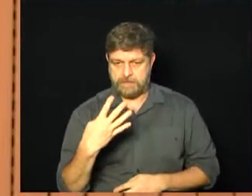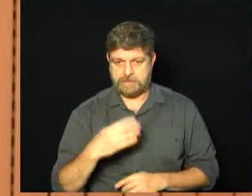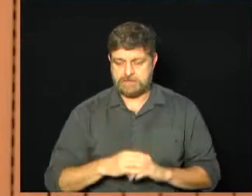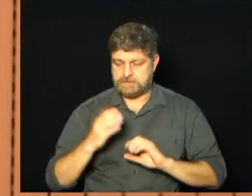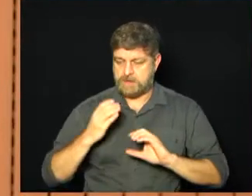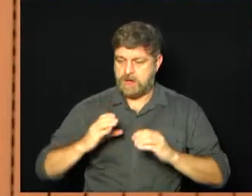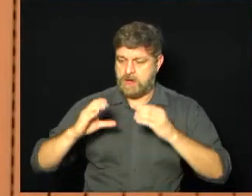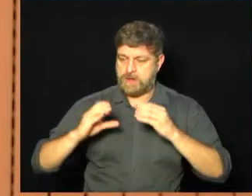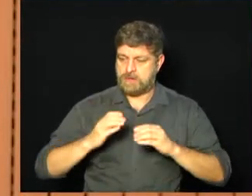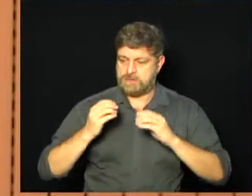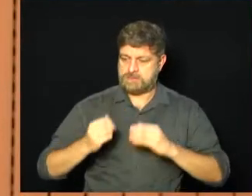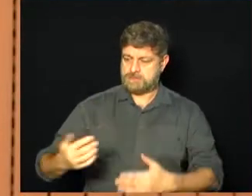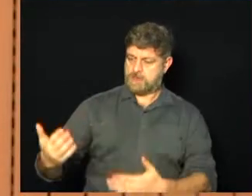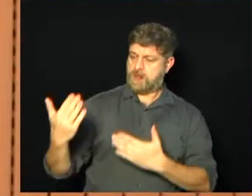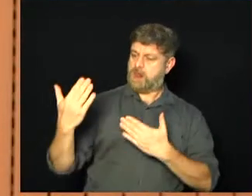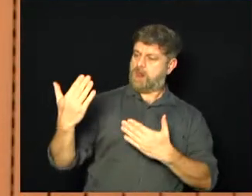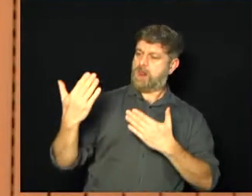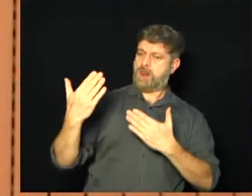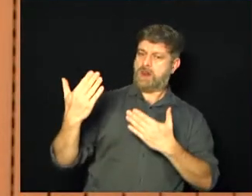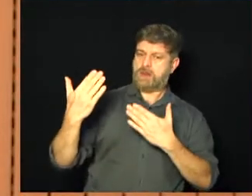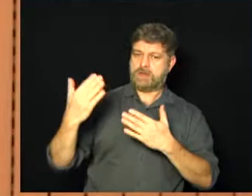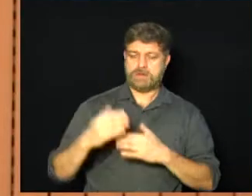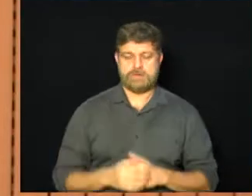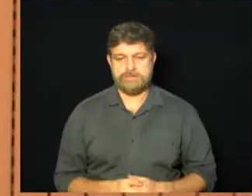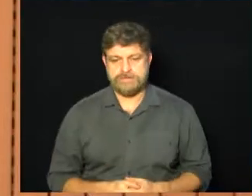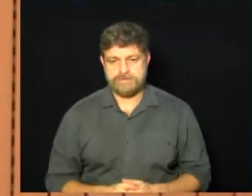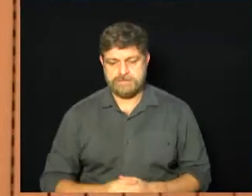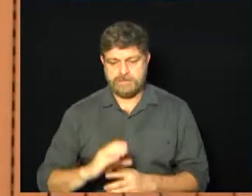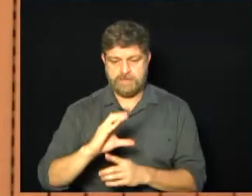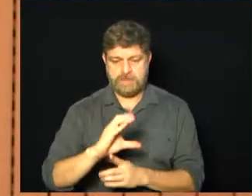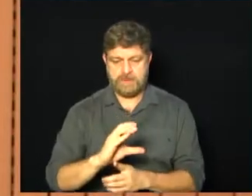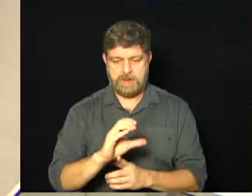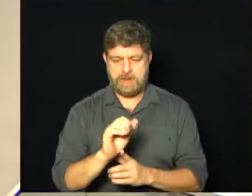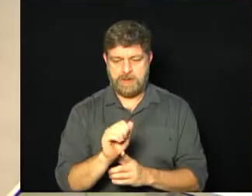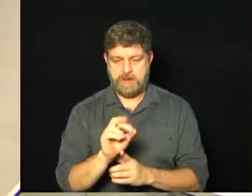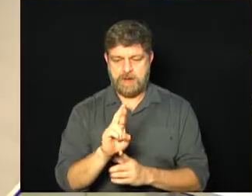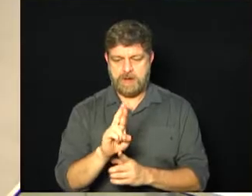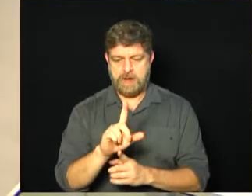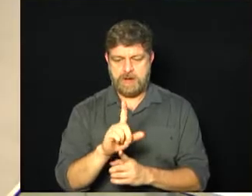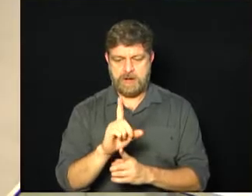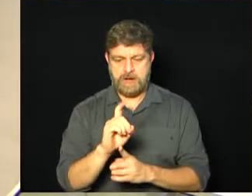Cantores Líricos, senhor Carlos Uíque da Costa.